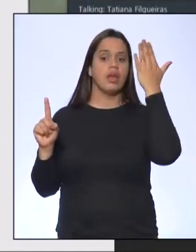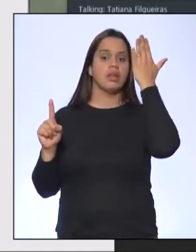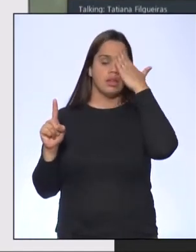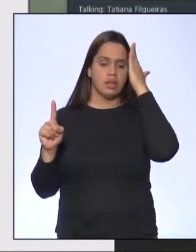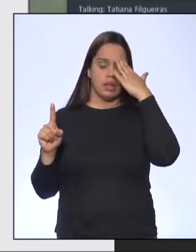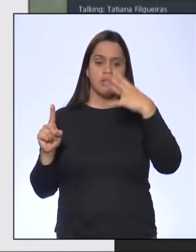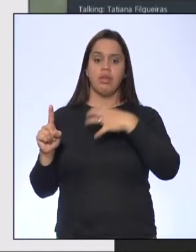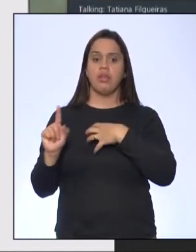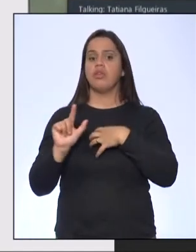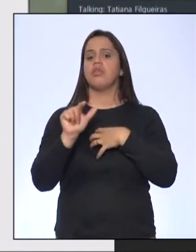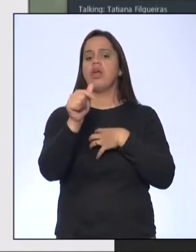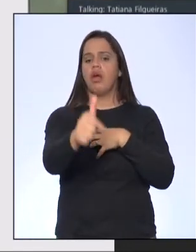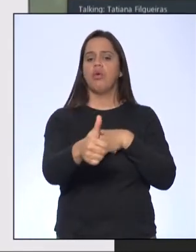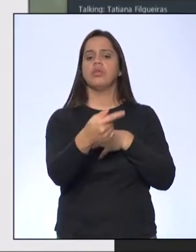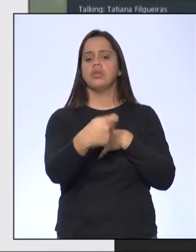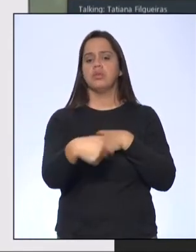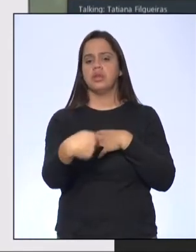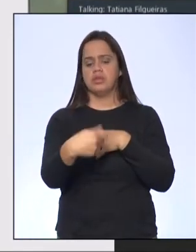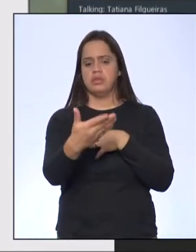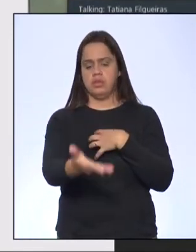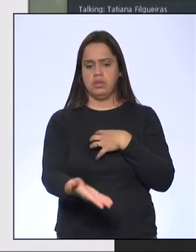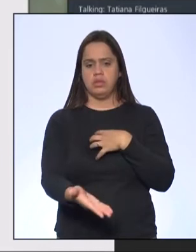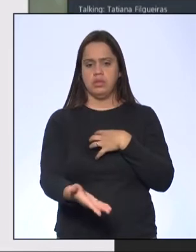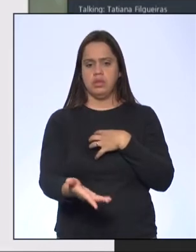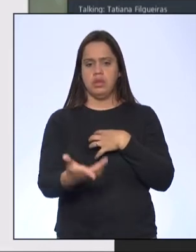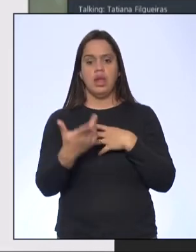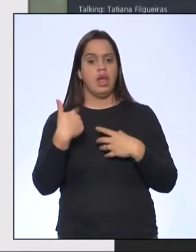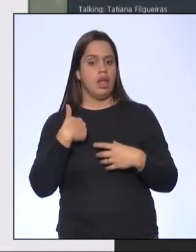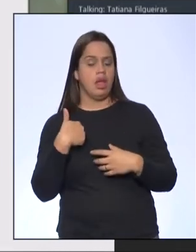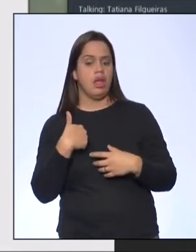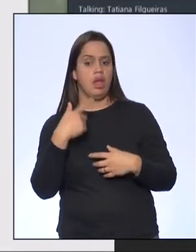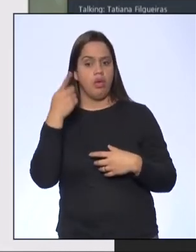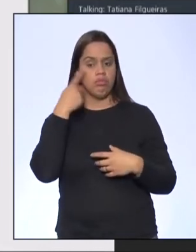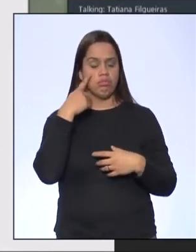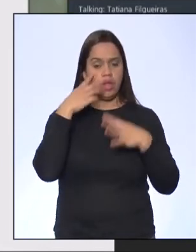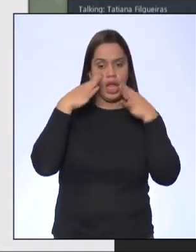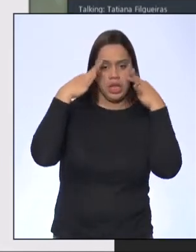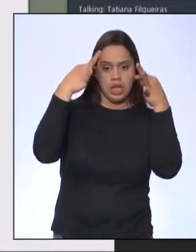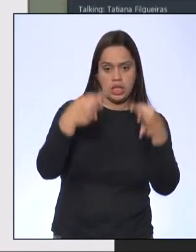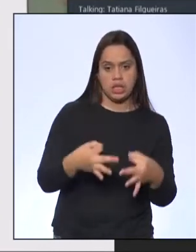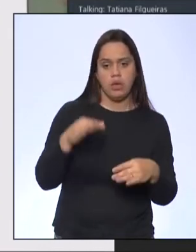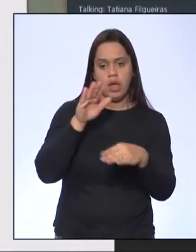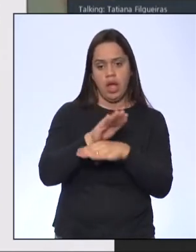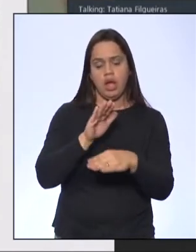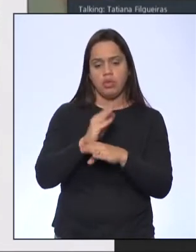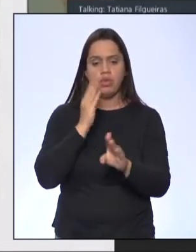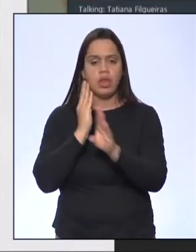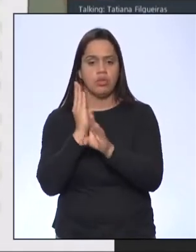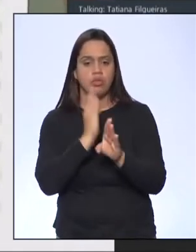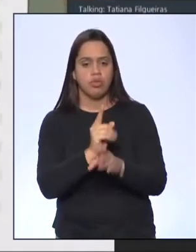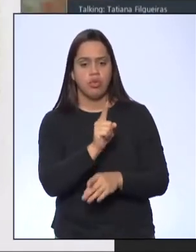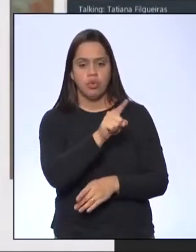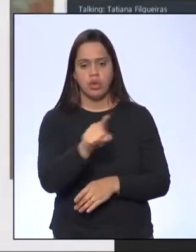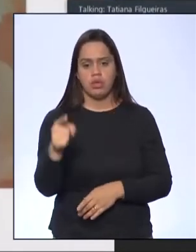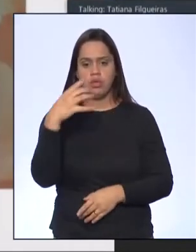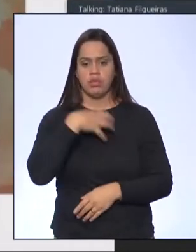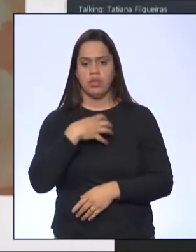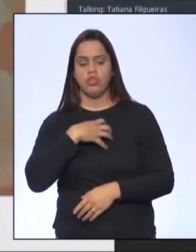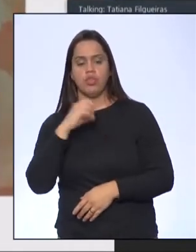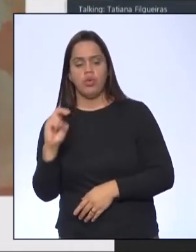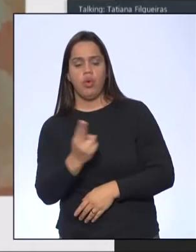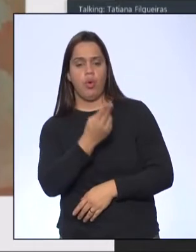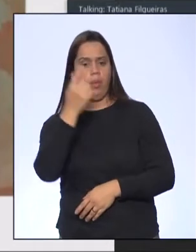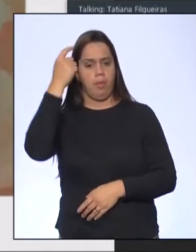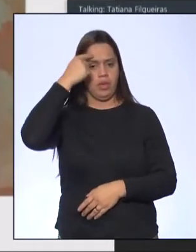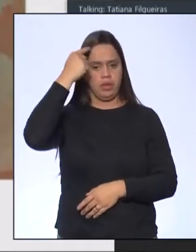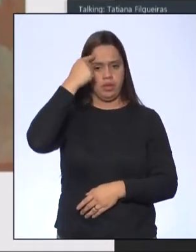os sentimentos e as necessidades dos outros. Eu ouço atentamente e ajudo a descobrir o que estão sentindo ou pensando. Além